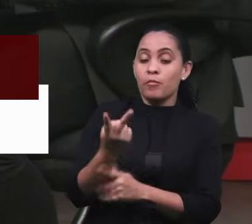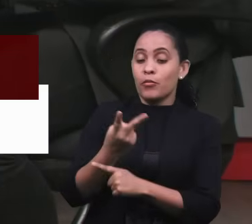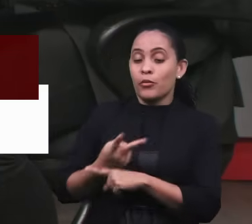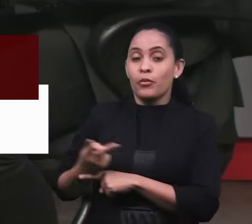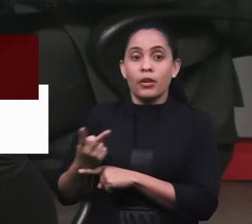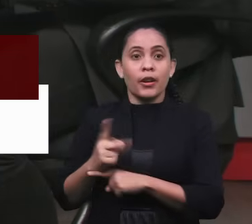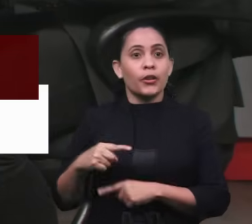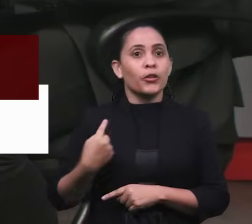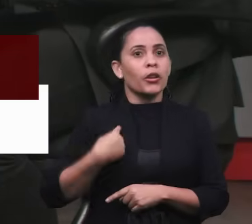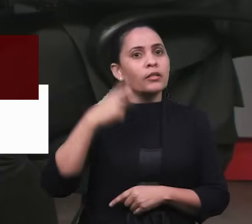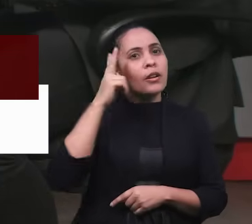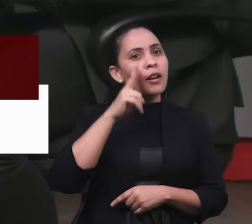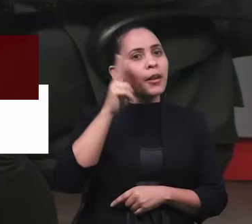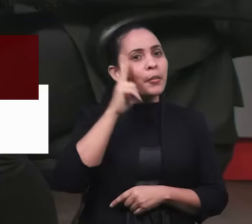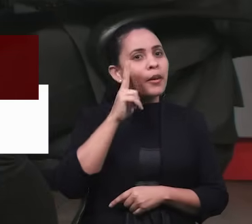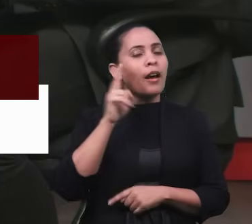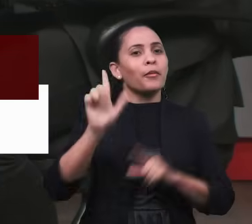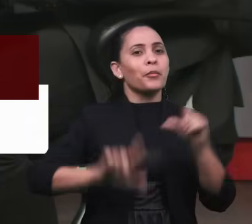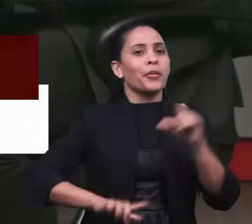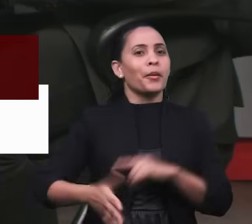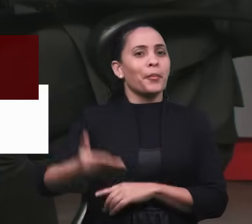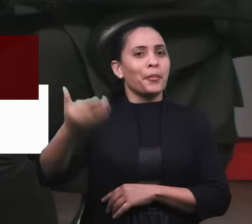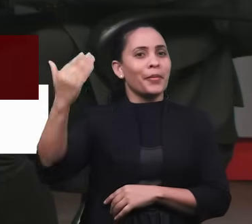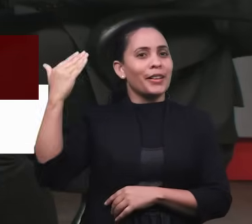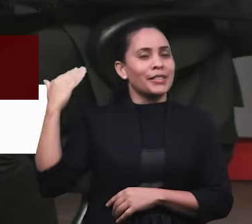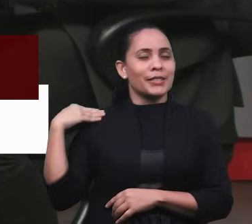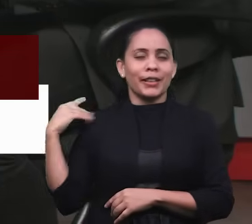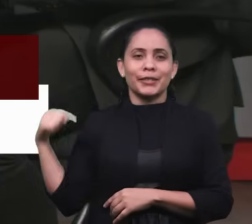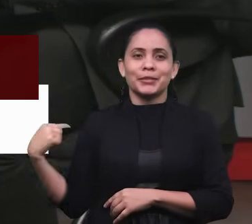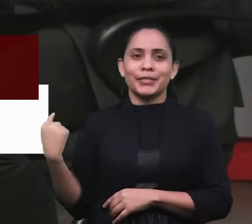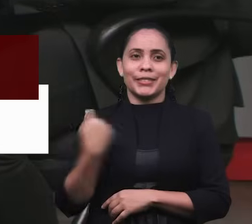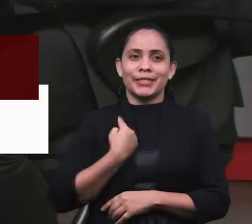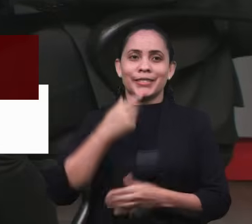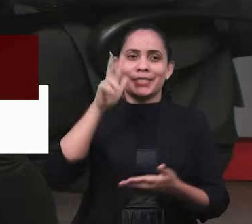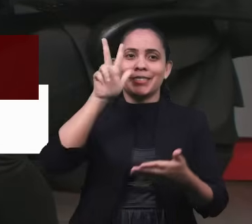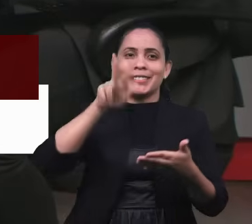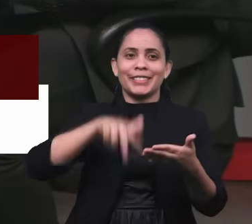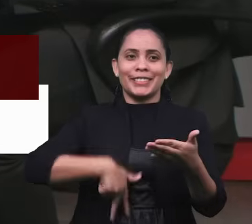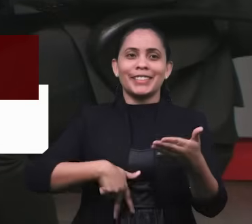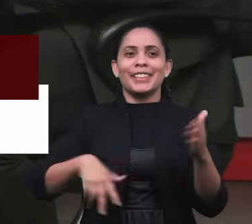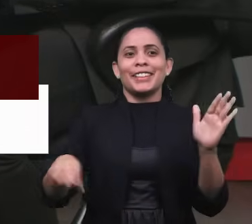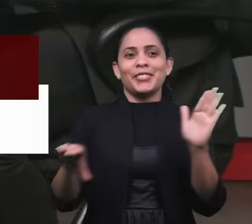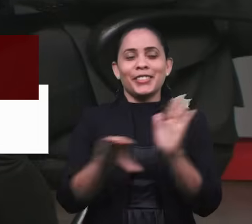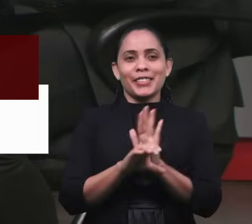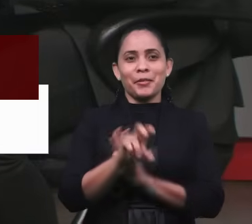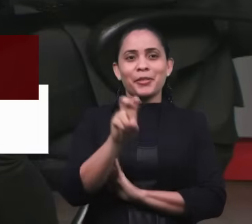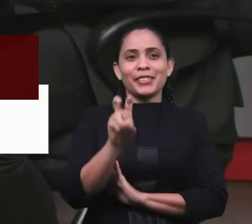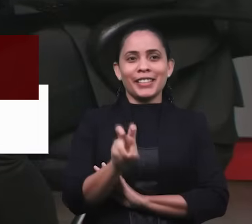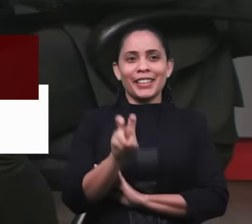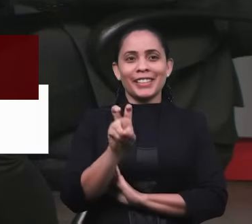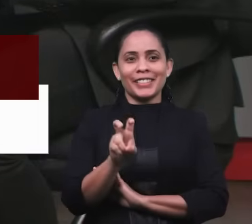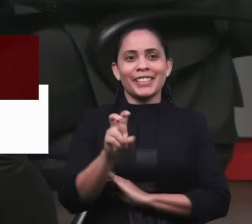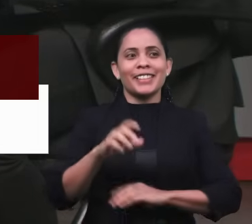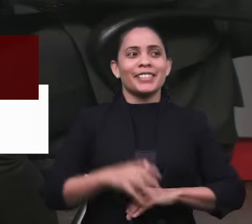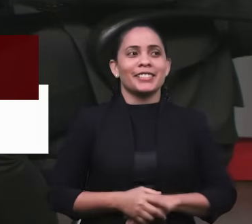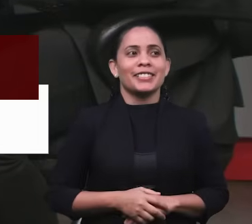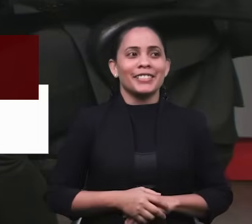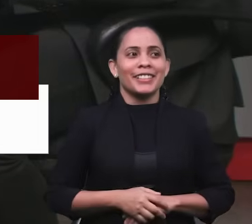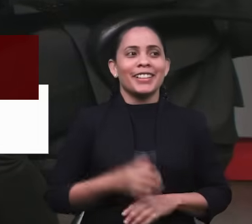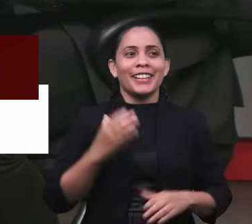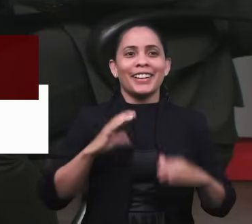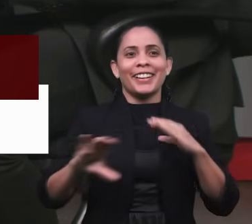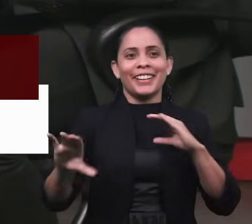vamos lembrar que no episódio anterior, quando nós lemos o capítulo 5, foi um cântico de Débora